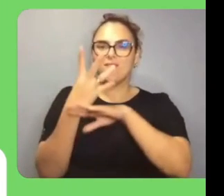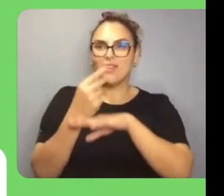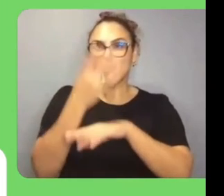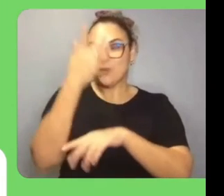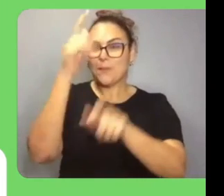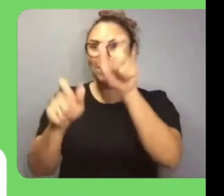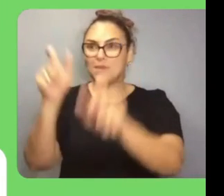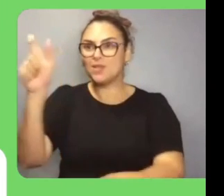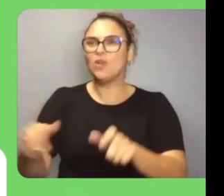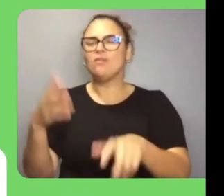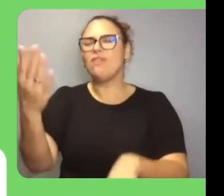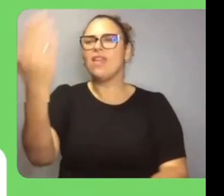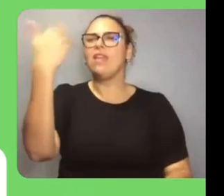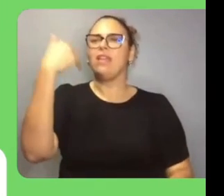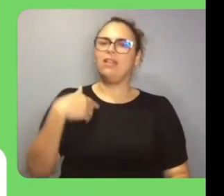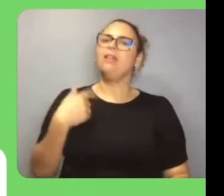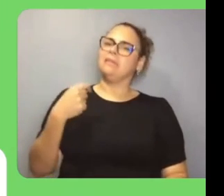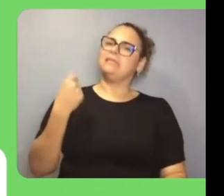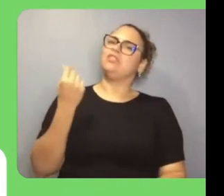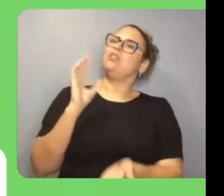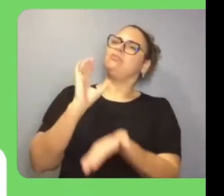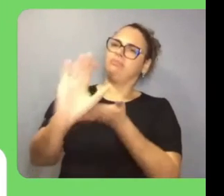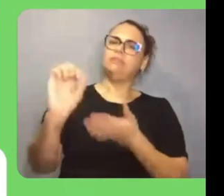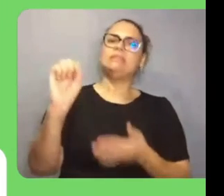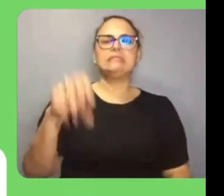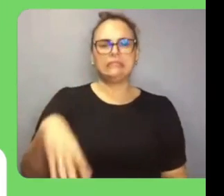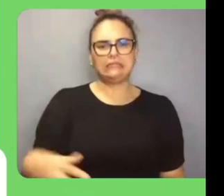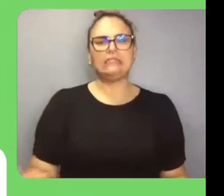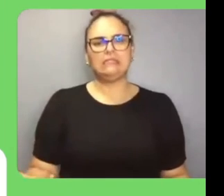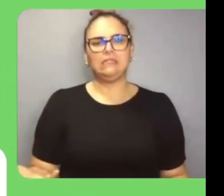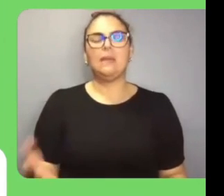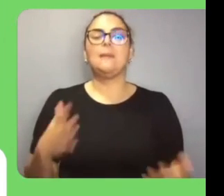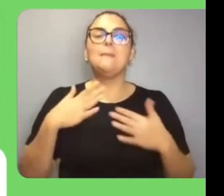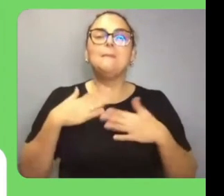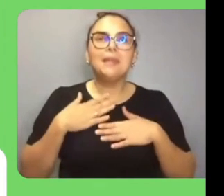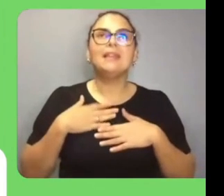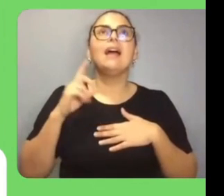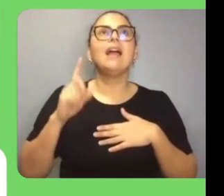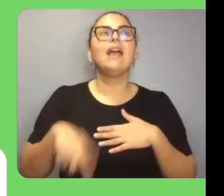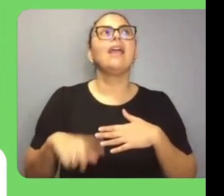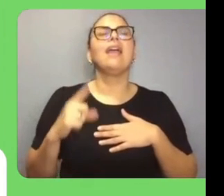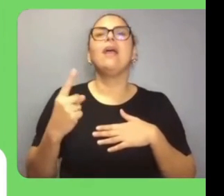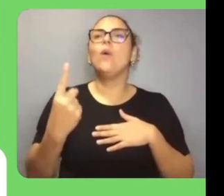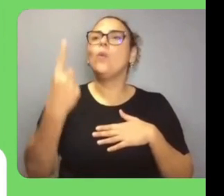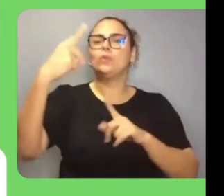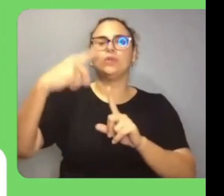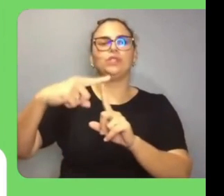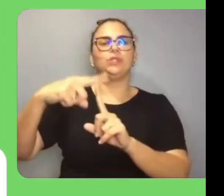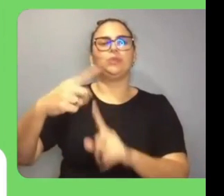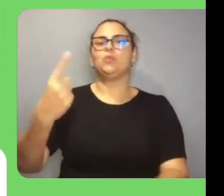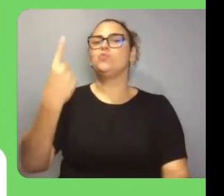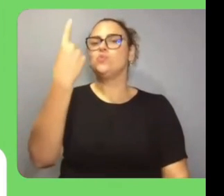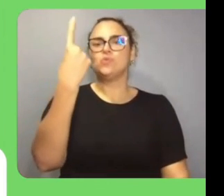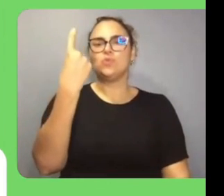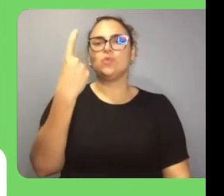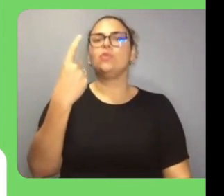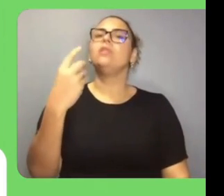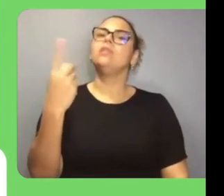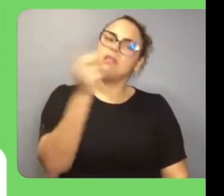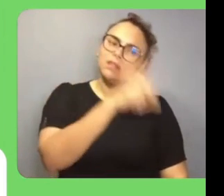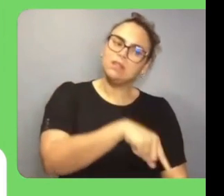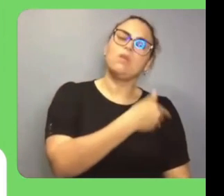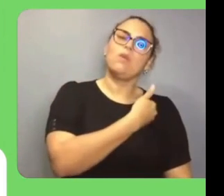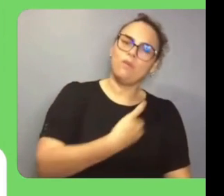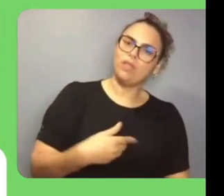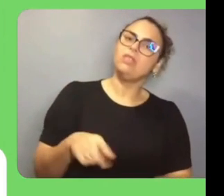é que patrocinar, entendeu? A minha questão é isso ser o único sistema, a única via. Tinha que ter o governo federal também